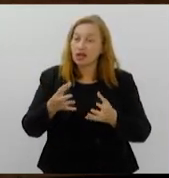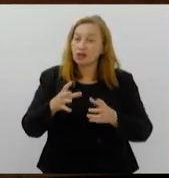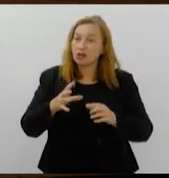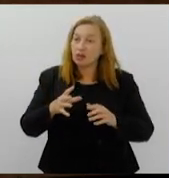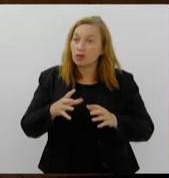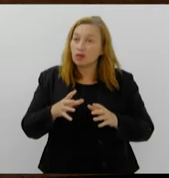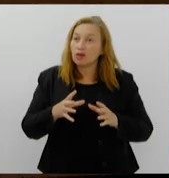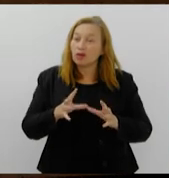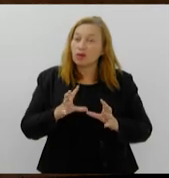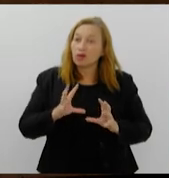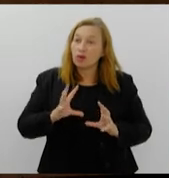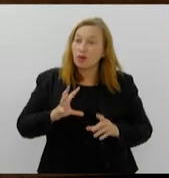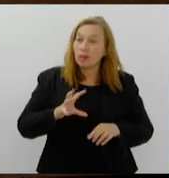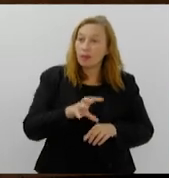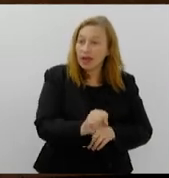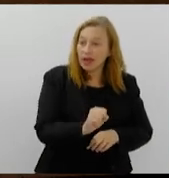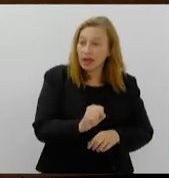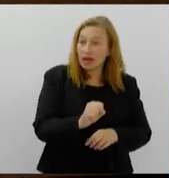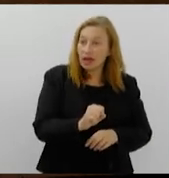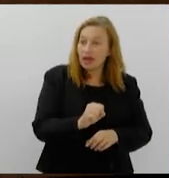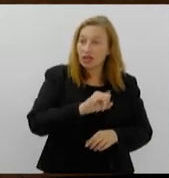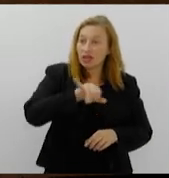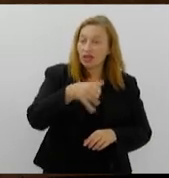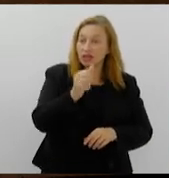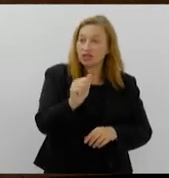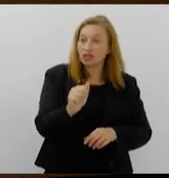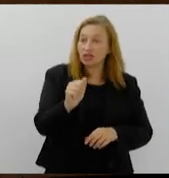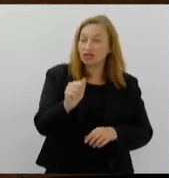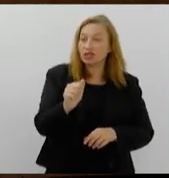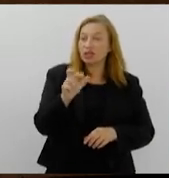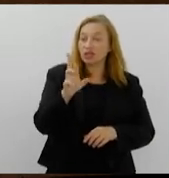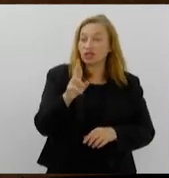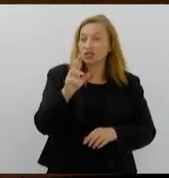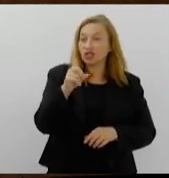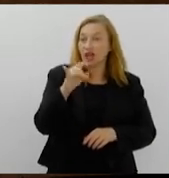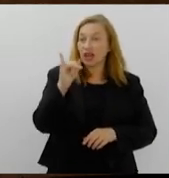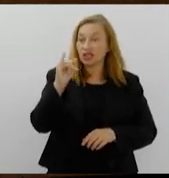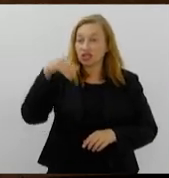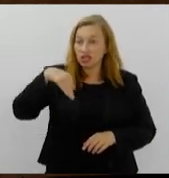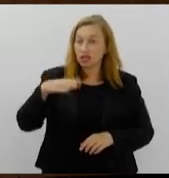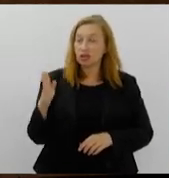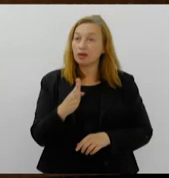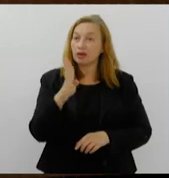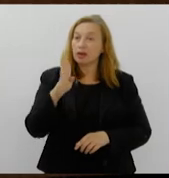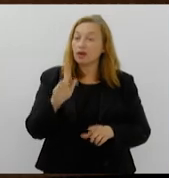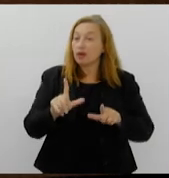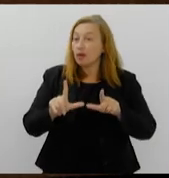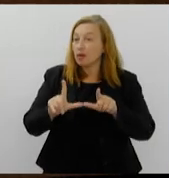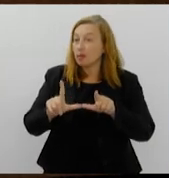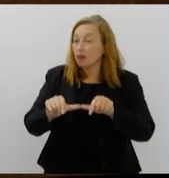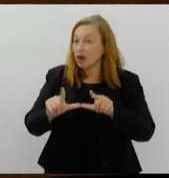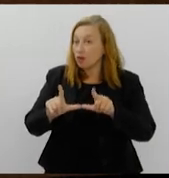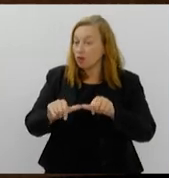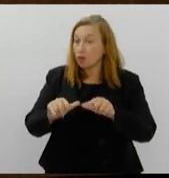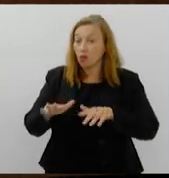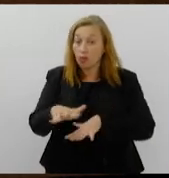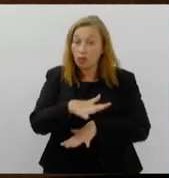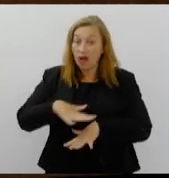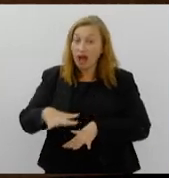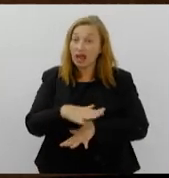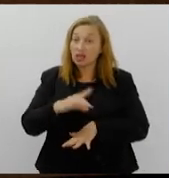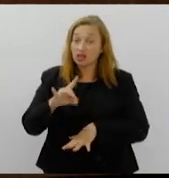uma área que é habitada por diversos militares das Forças Armadas. E, pasme, senhor